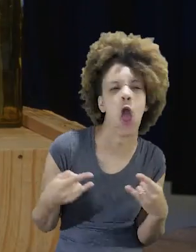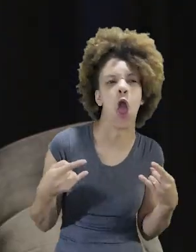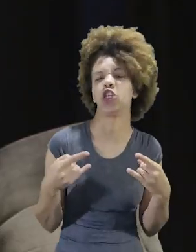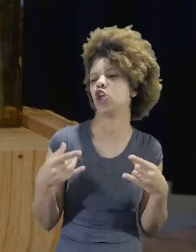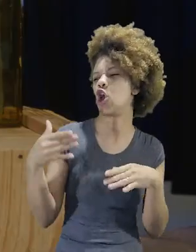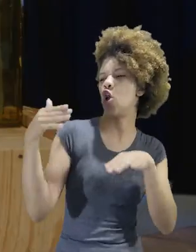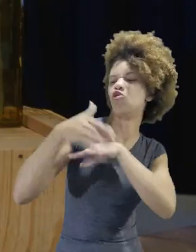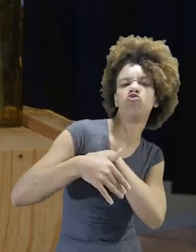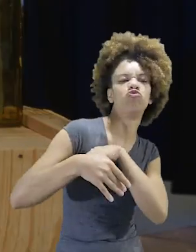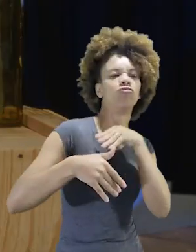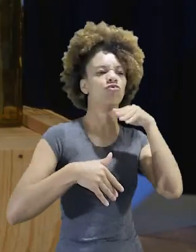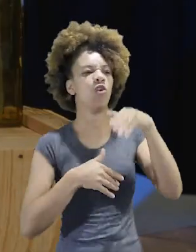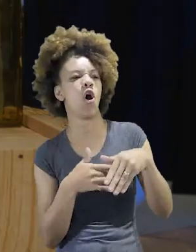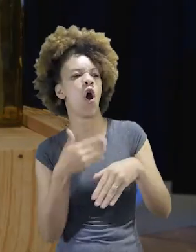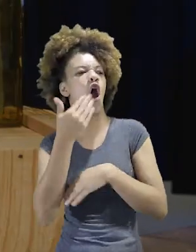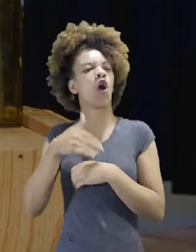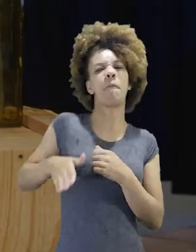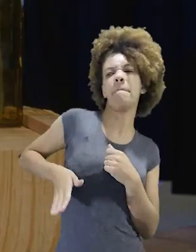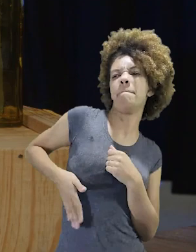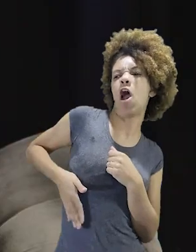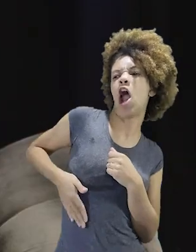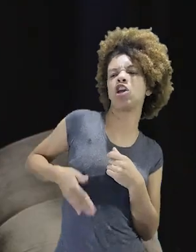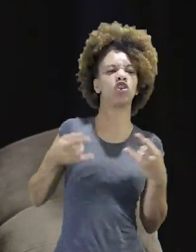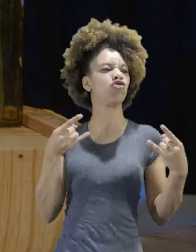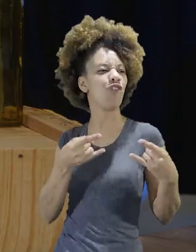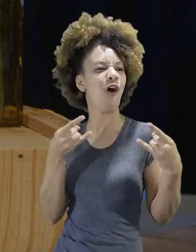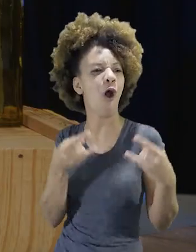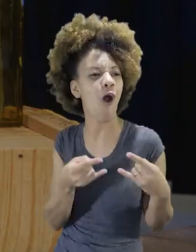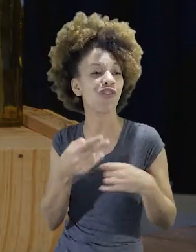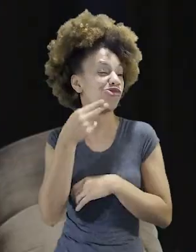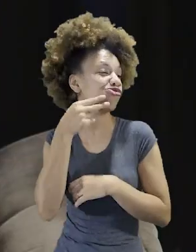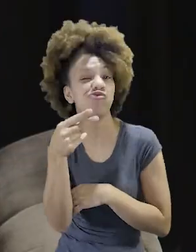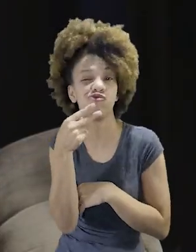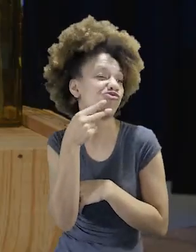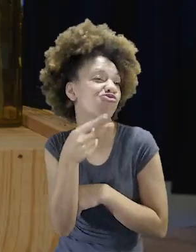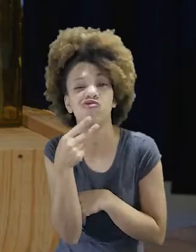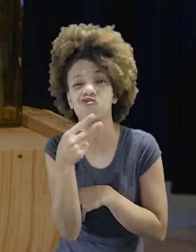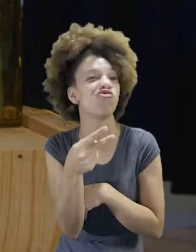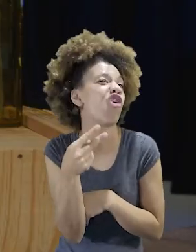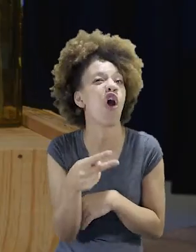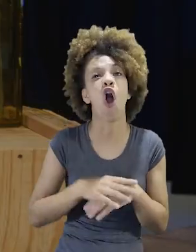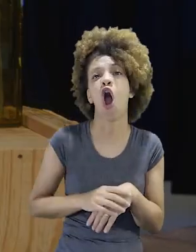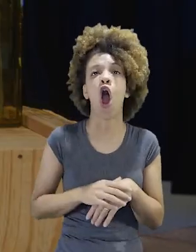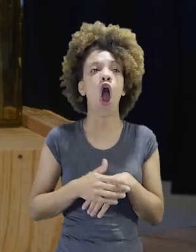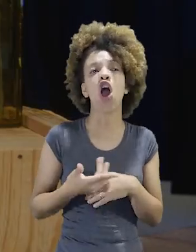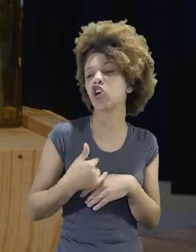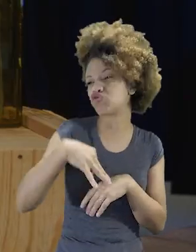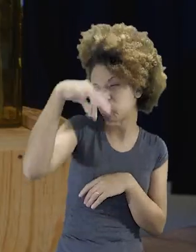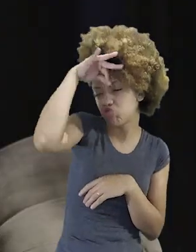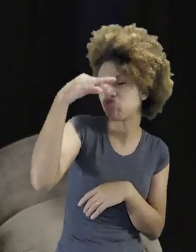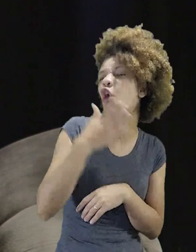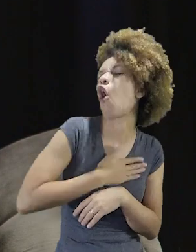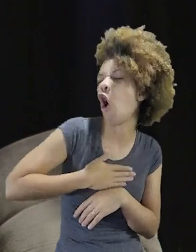pauleira eu sou eu sou eu como bacon e eu sou um cigarro eu fumo um cigarrão eu gosto de